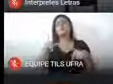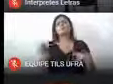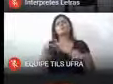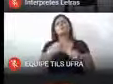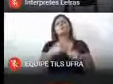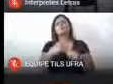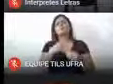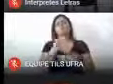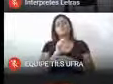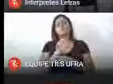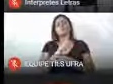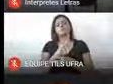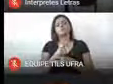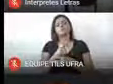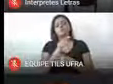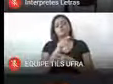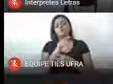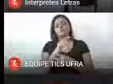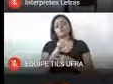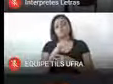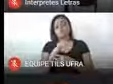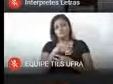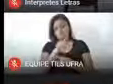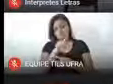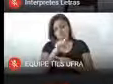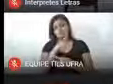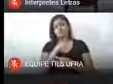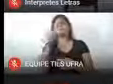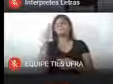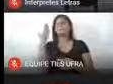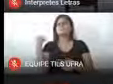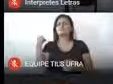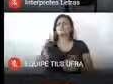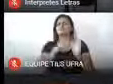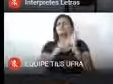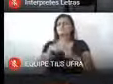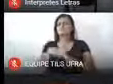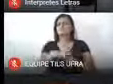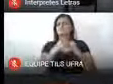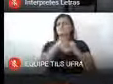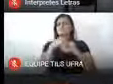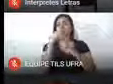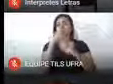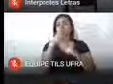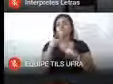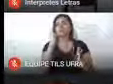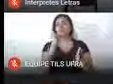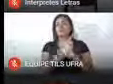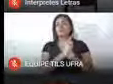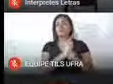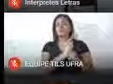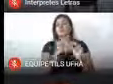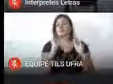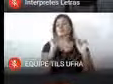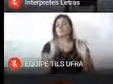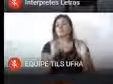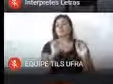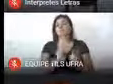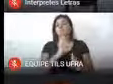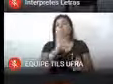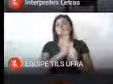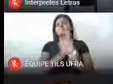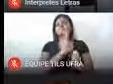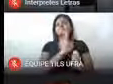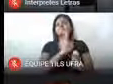na localidade em que eu estive lá fazendo pesquisa para o mestrado, eu encontrei uma professora